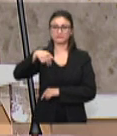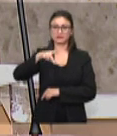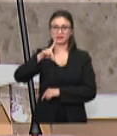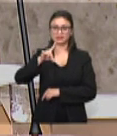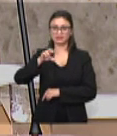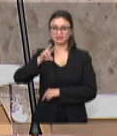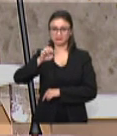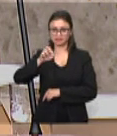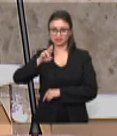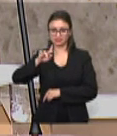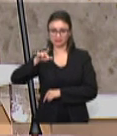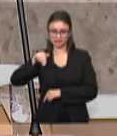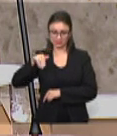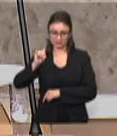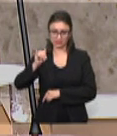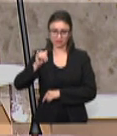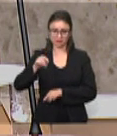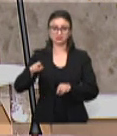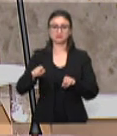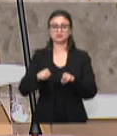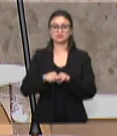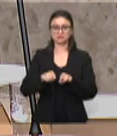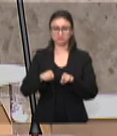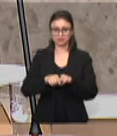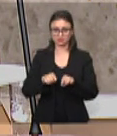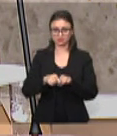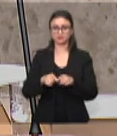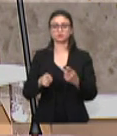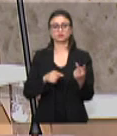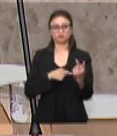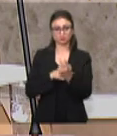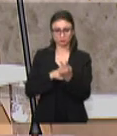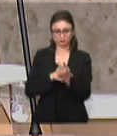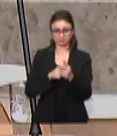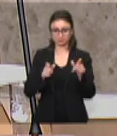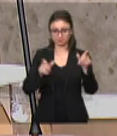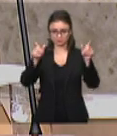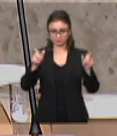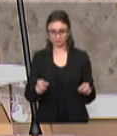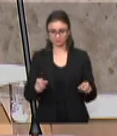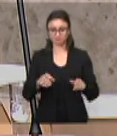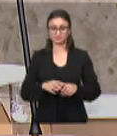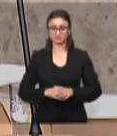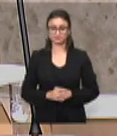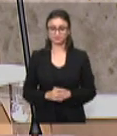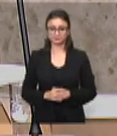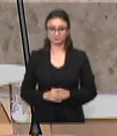de Medeiros, e recorridos os mesmos.